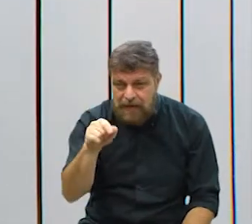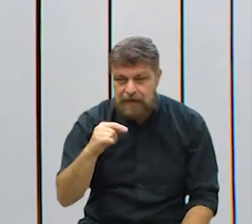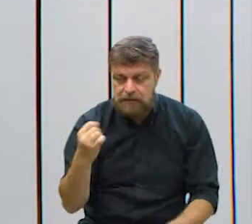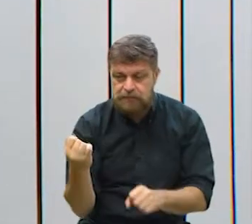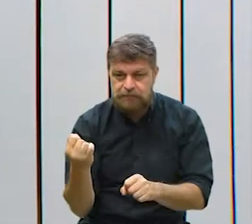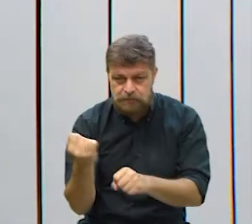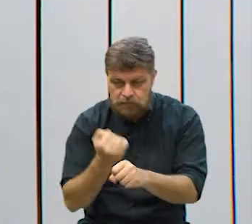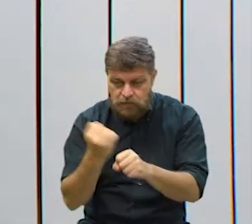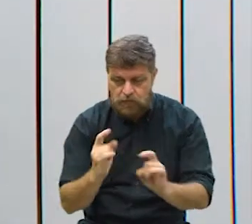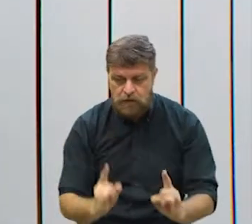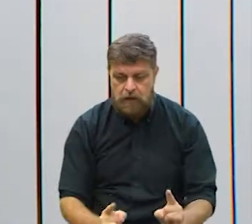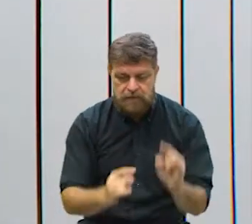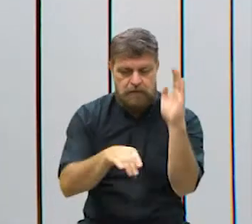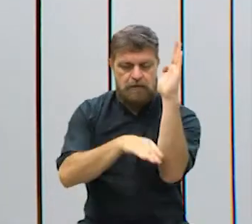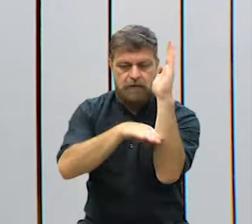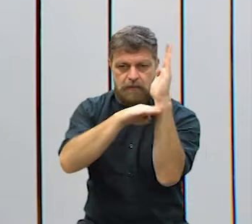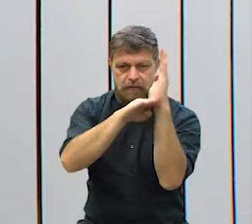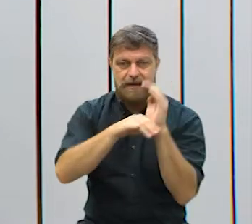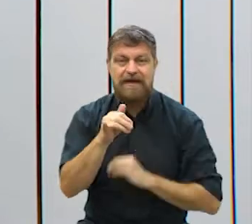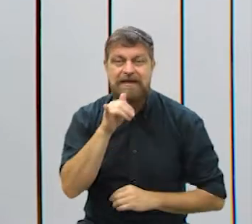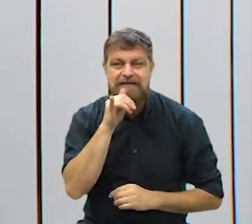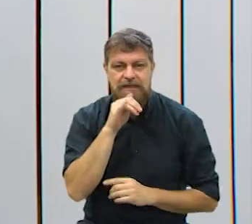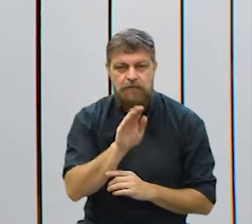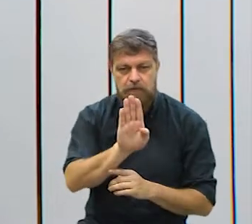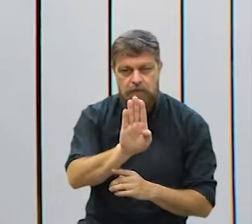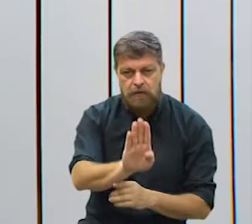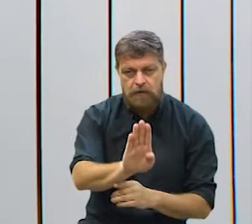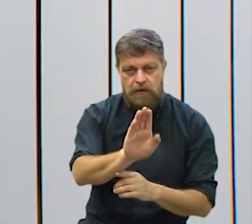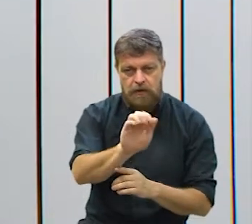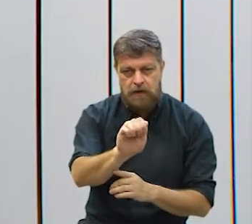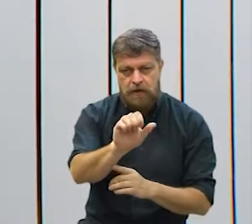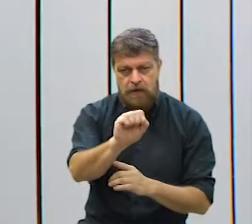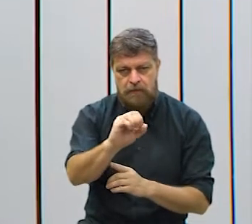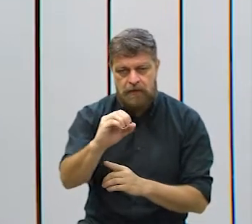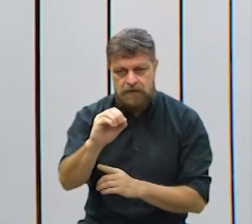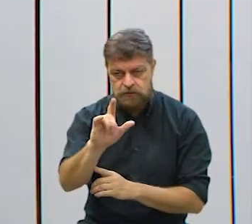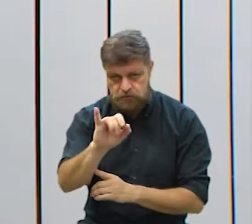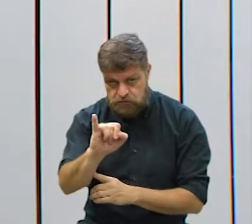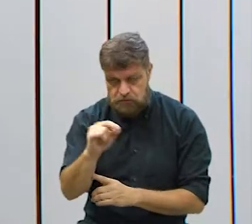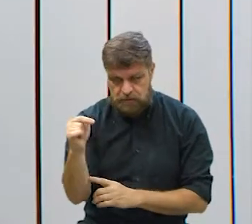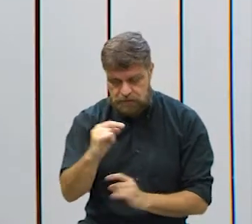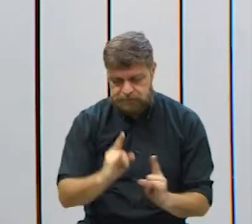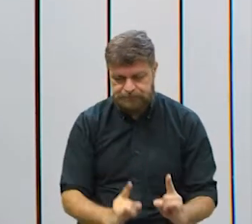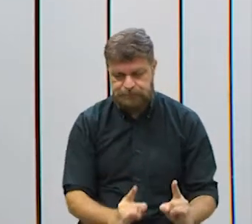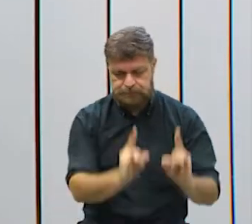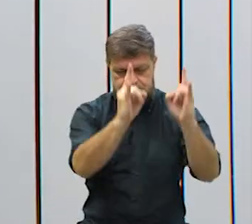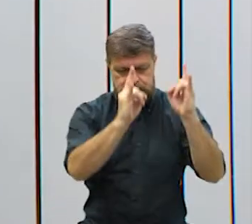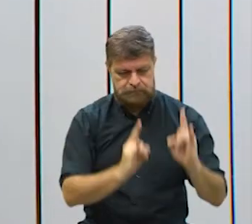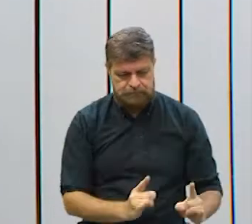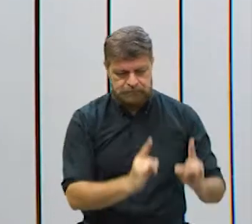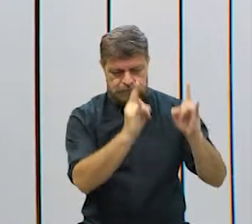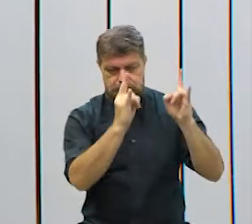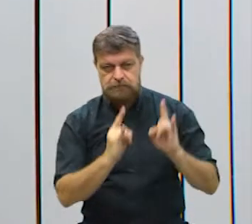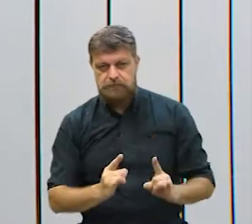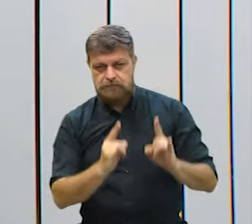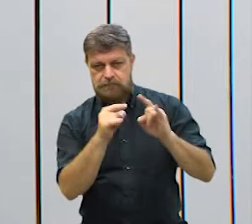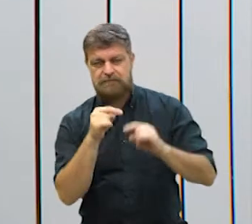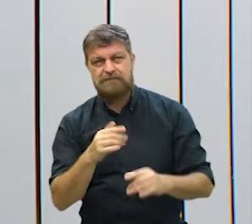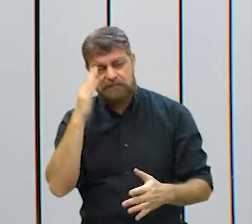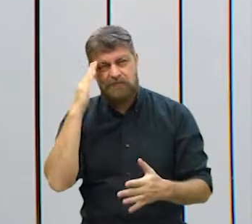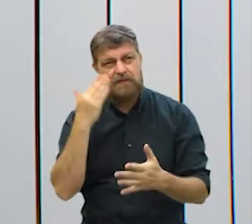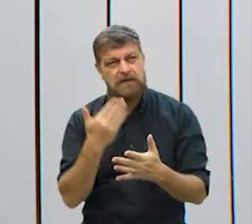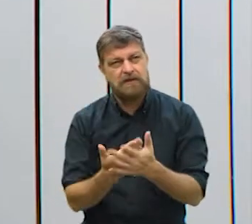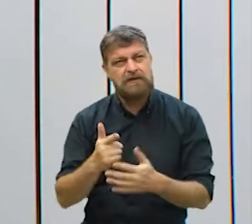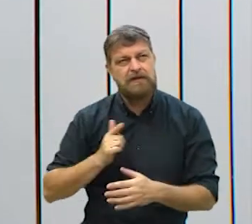eles rapidamente são ocupados. Se a gente falar do Bassoli, por exemplo, os apartamentos também, né? A última aí entregue,